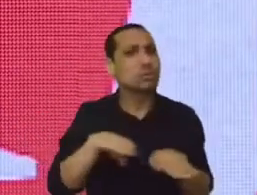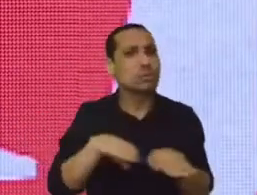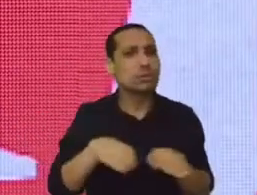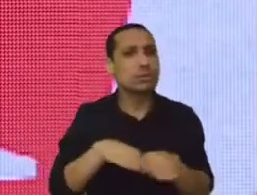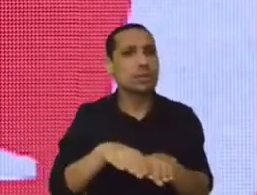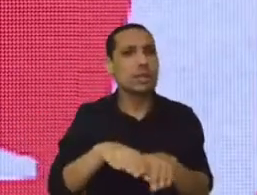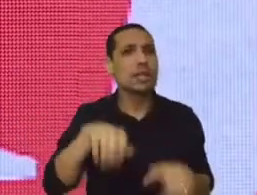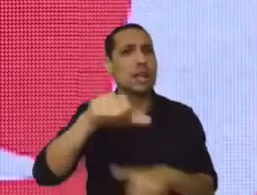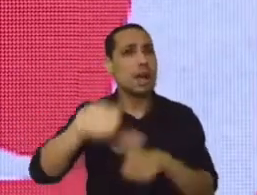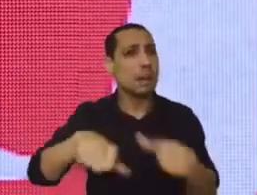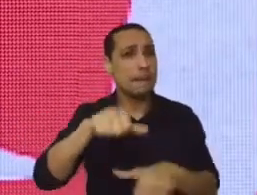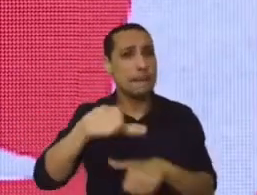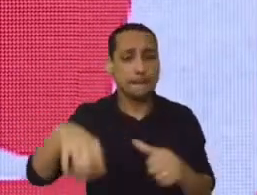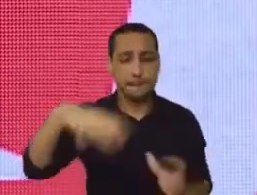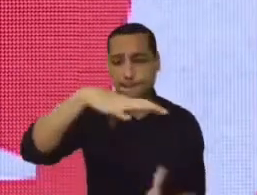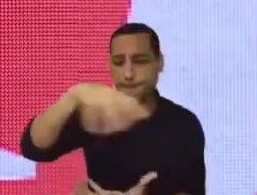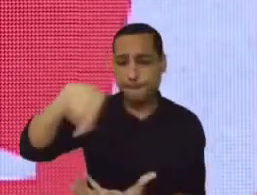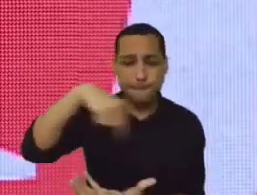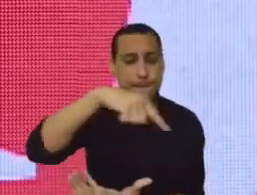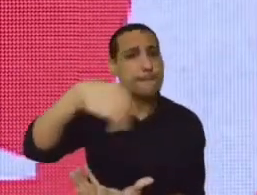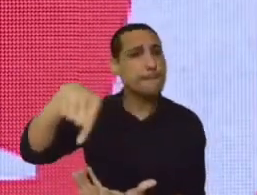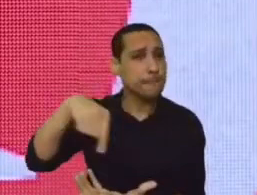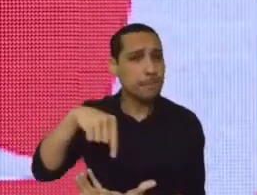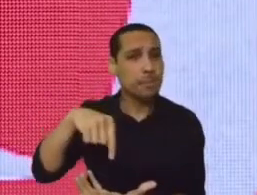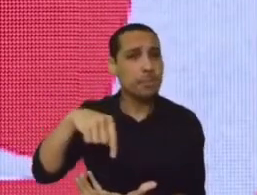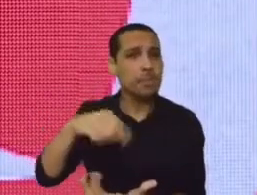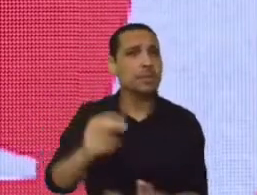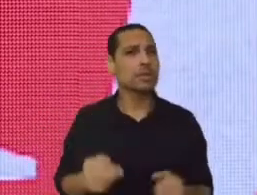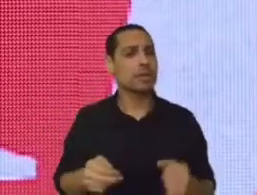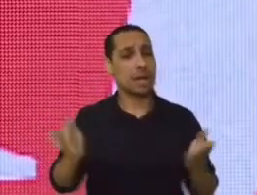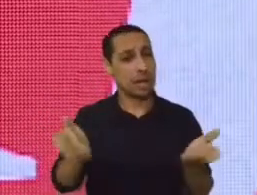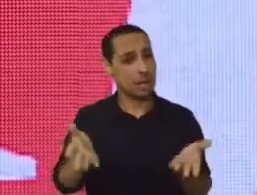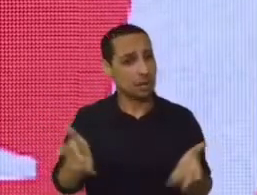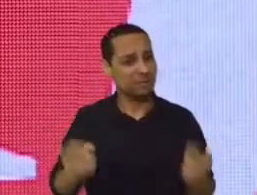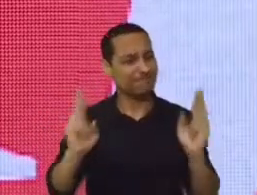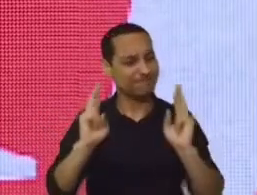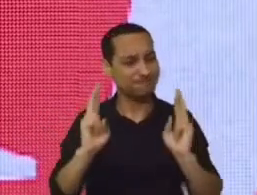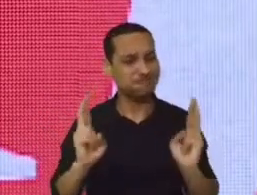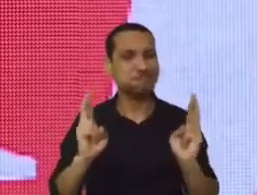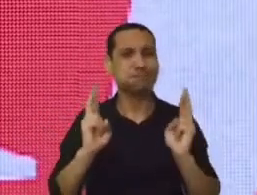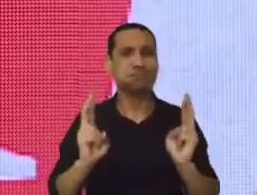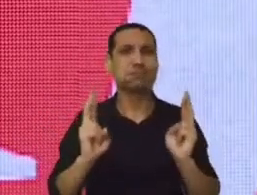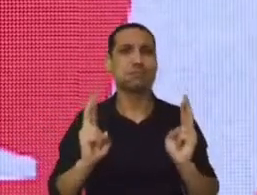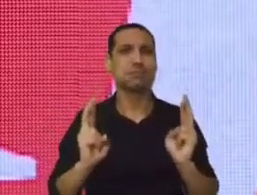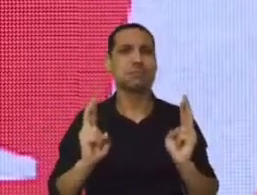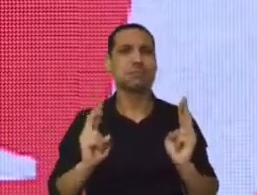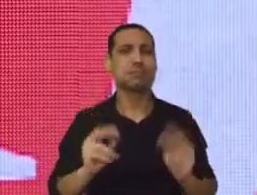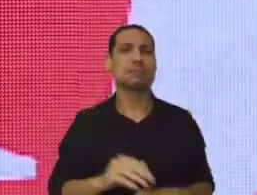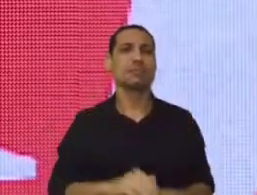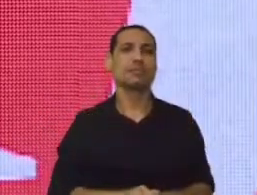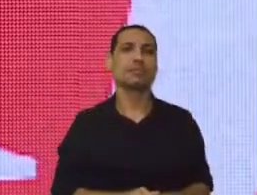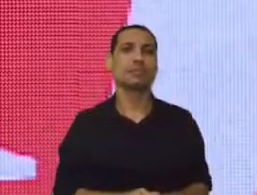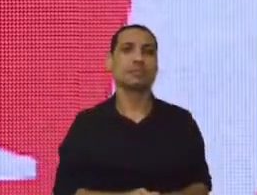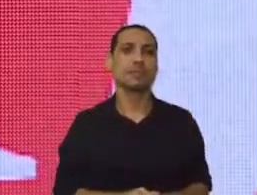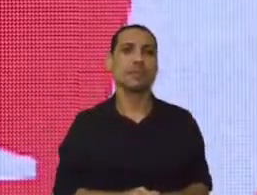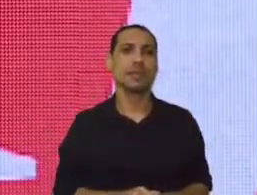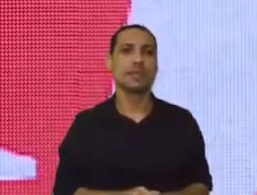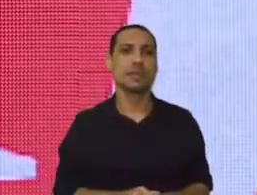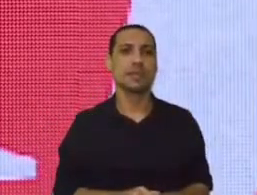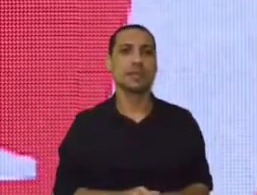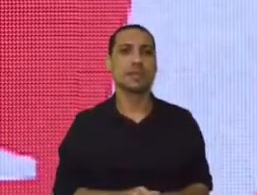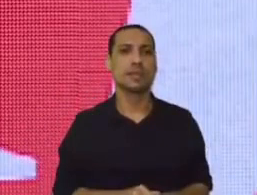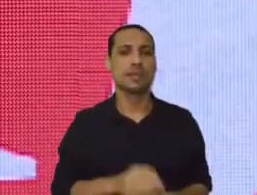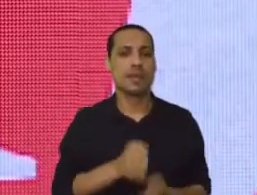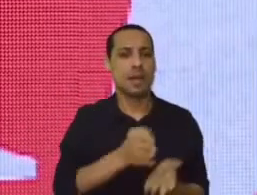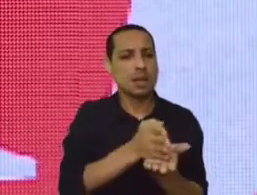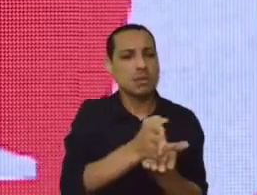todo. Agora, há uma grande expectativa, não é, de encontrar o caminho. Todo mundo tem dúvida de qual é o caminho, por onde passam